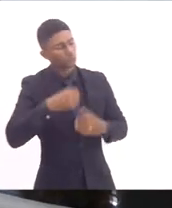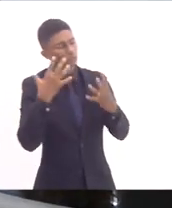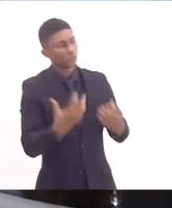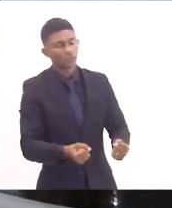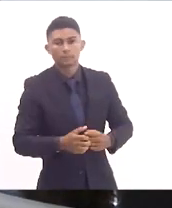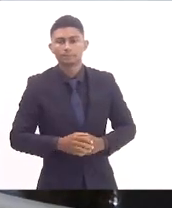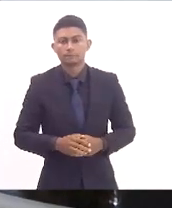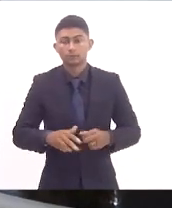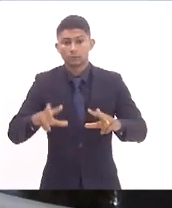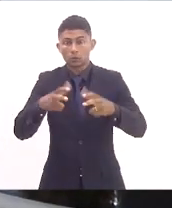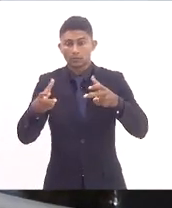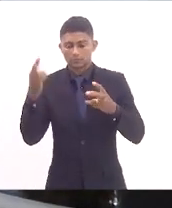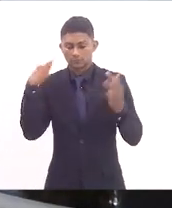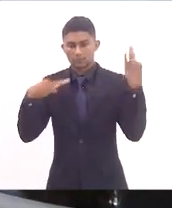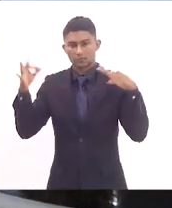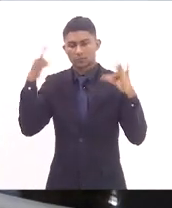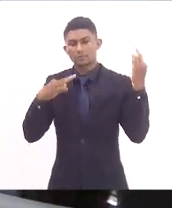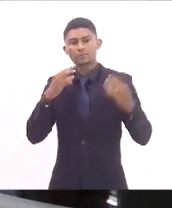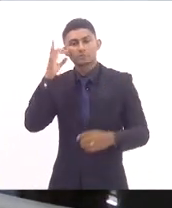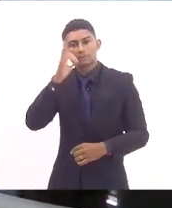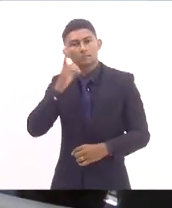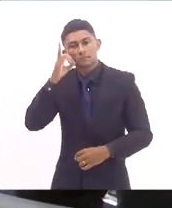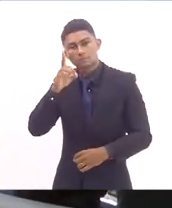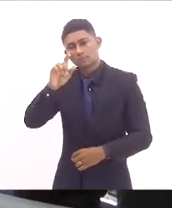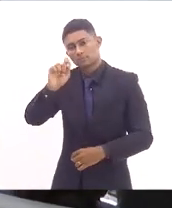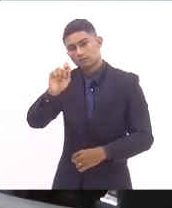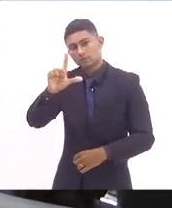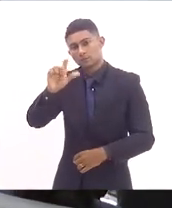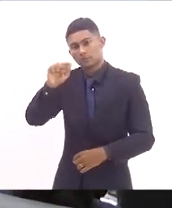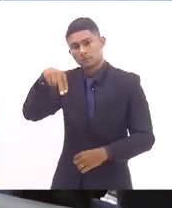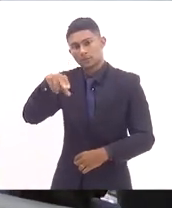pela comissão de turismo e pintado Alana passo